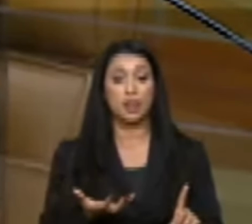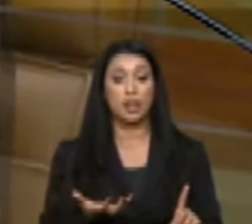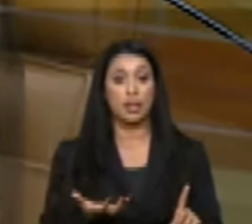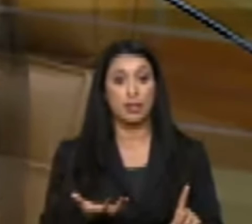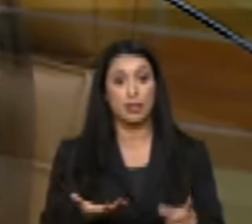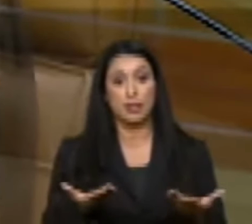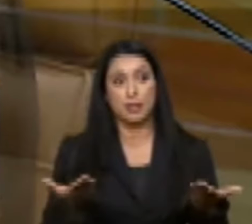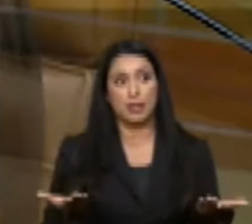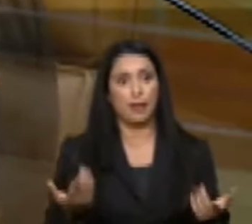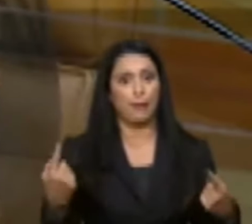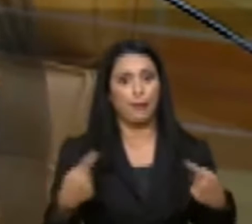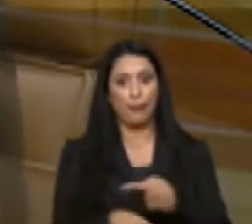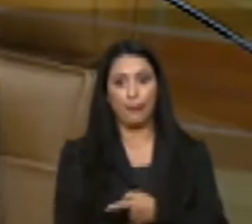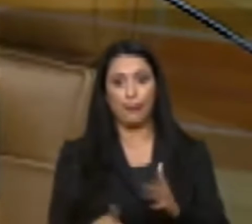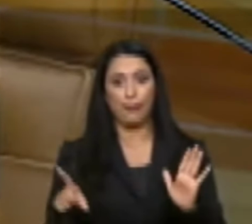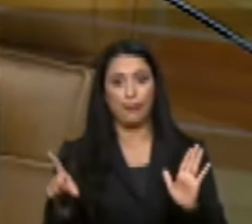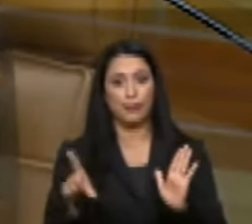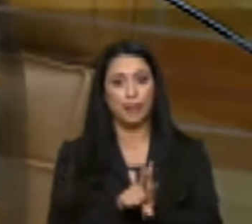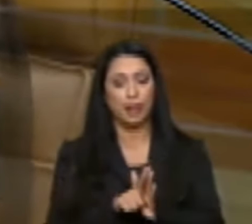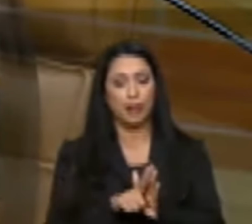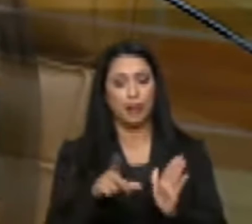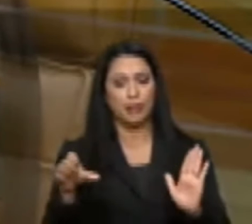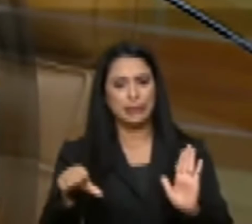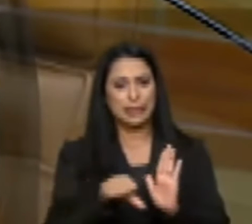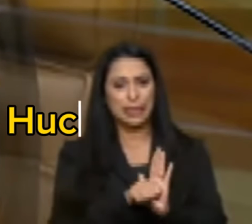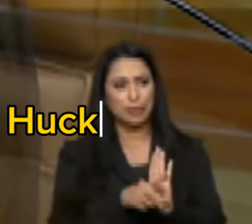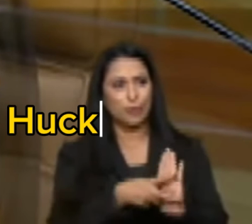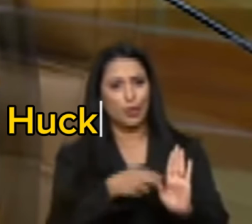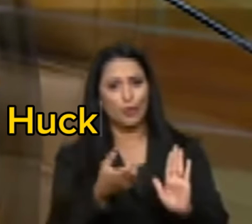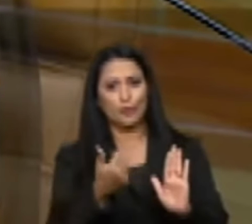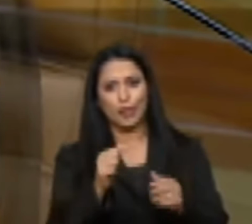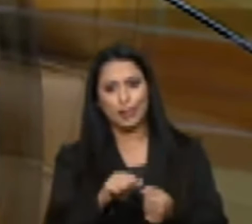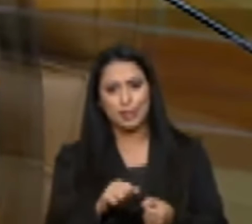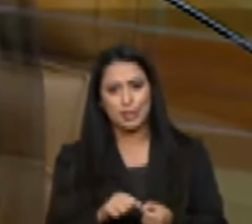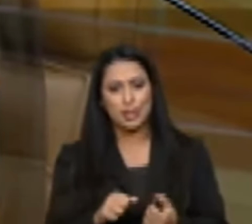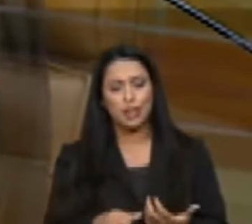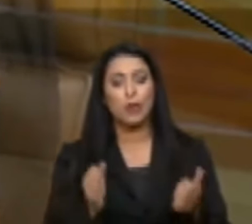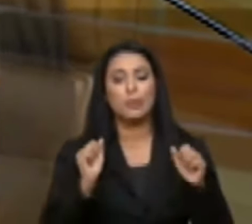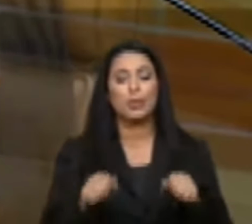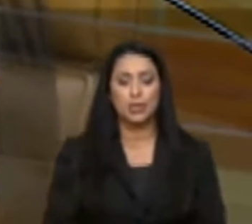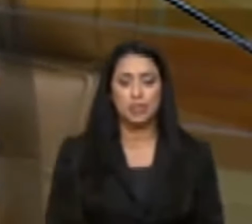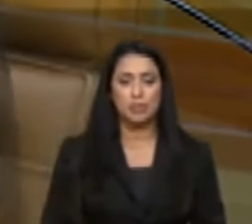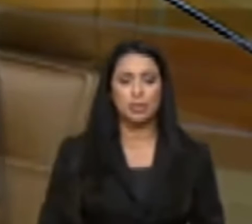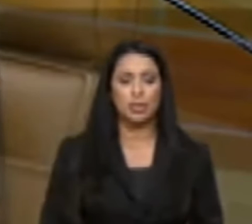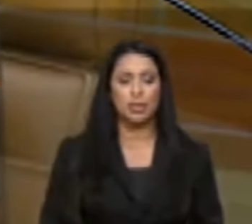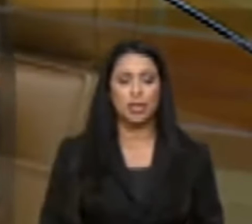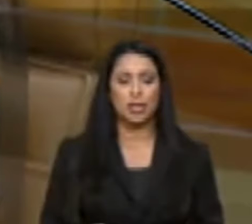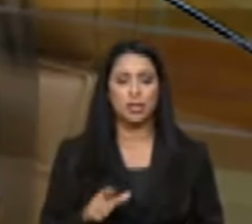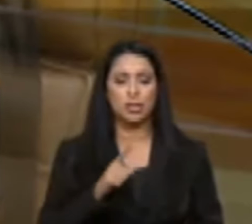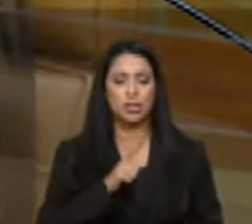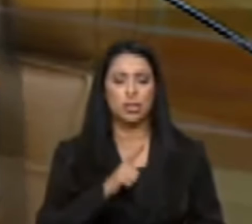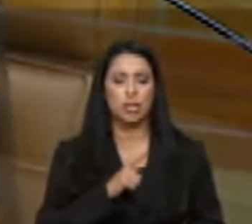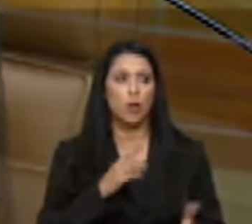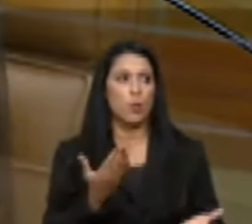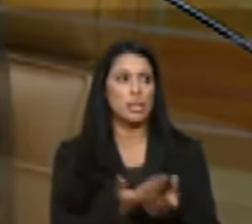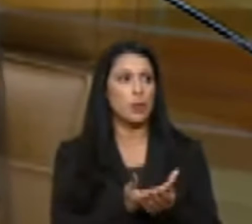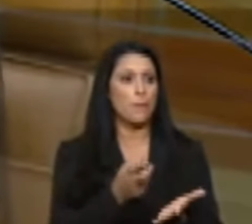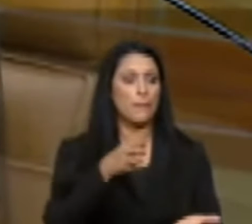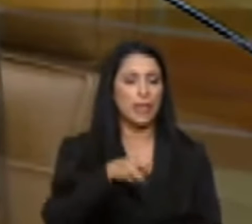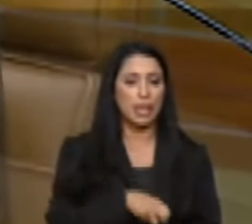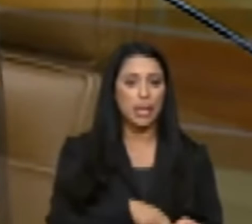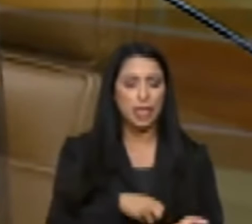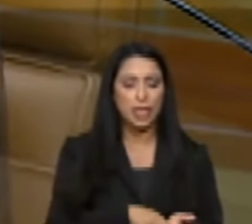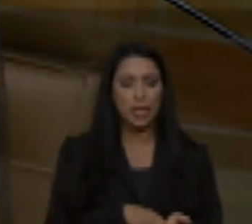no entanto, manteve como investigados os empresários Luciano Hang e Meier Joseph Nigri, prorrogando o inquérito por